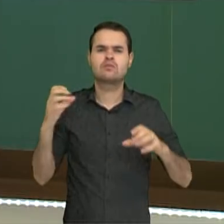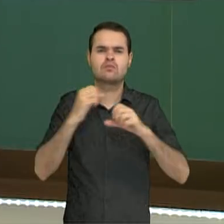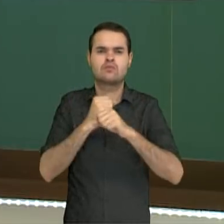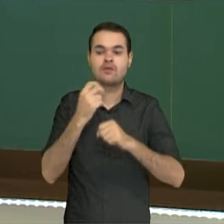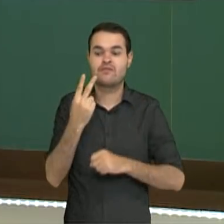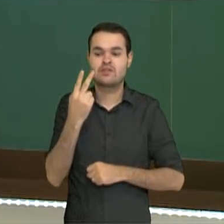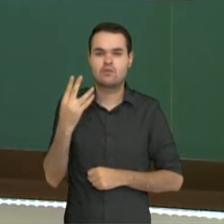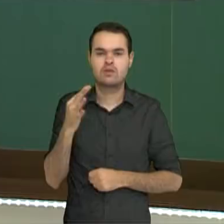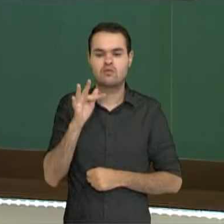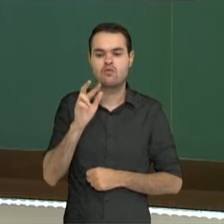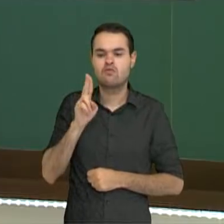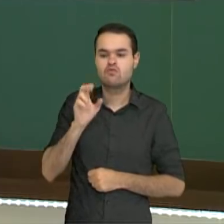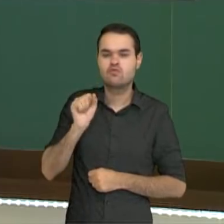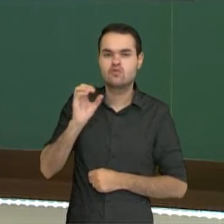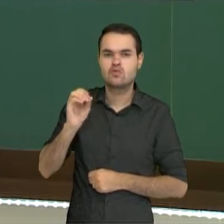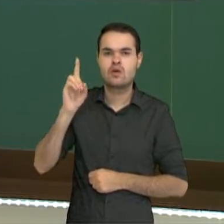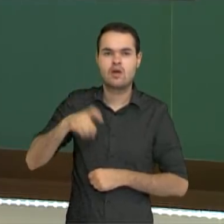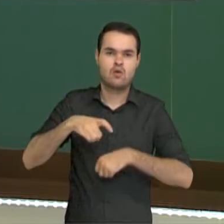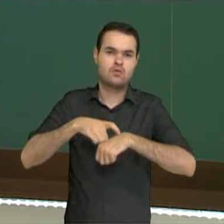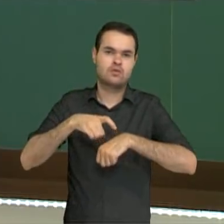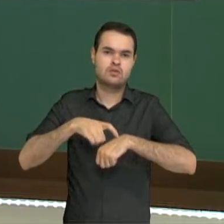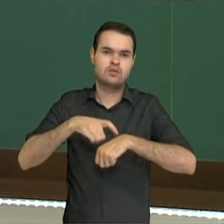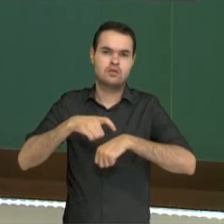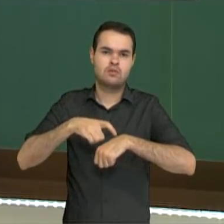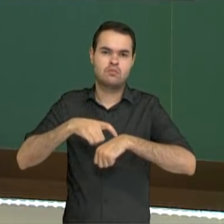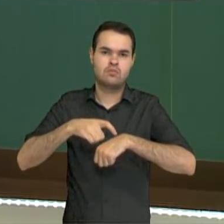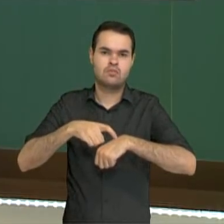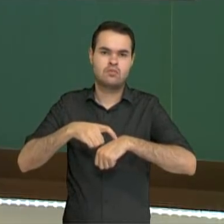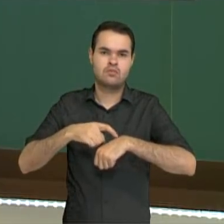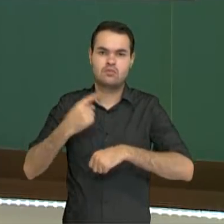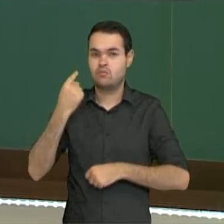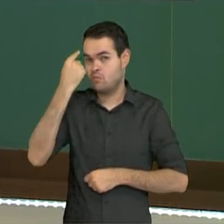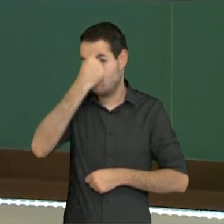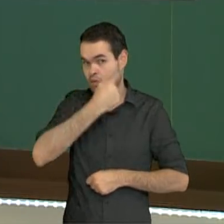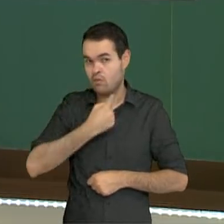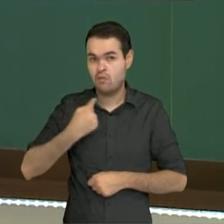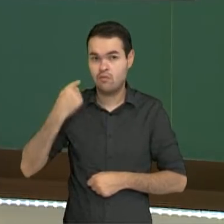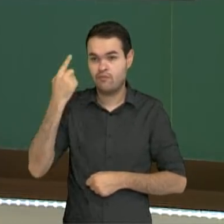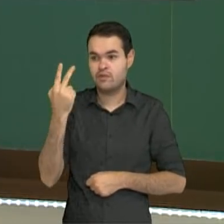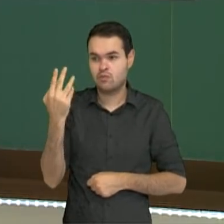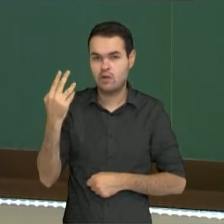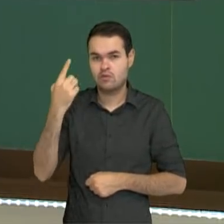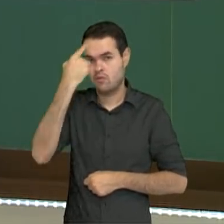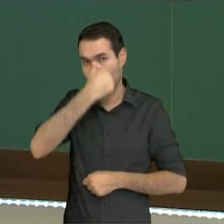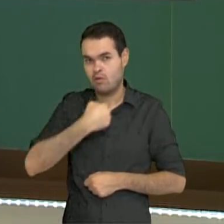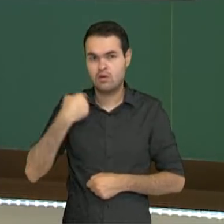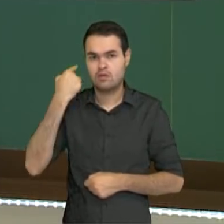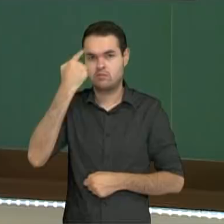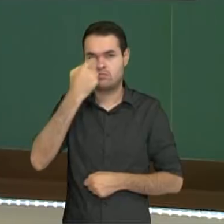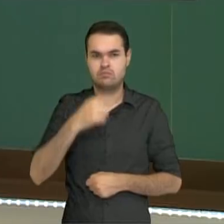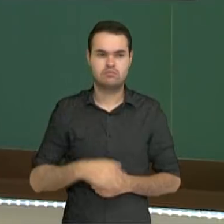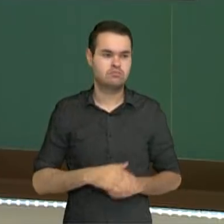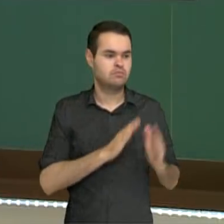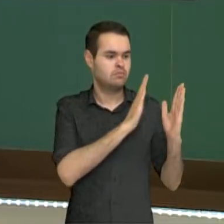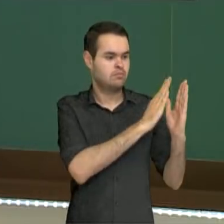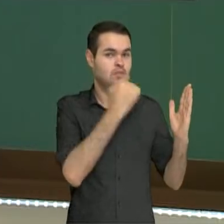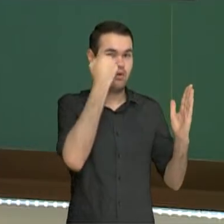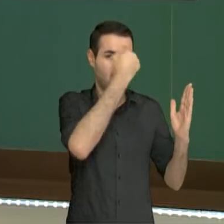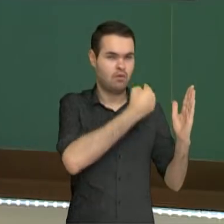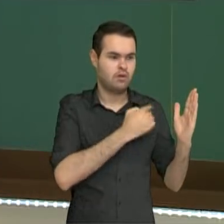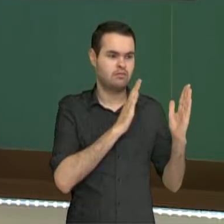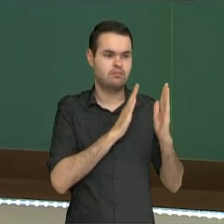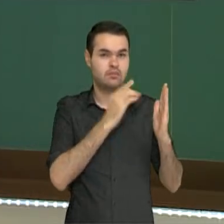está baseado no tempo que a Terra demora para dar uma volta completa. Se eu distribuir de hora em hora, então a